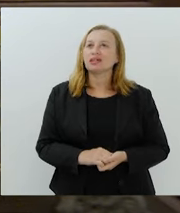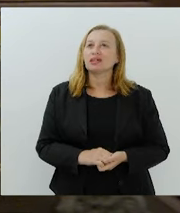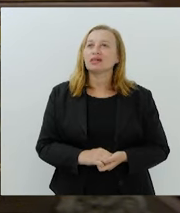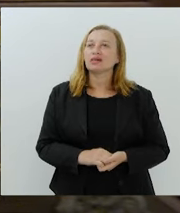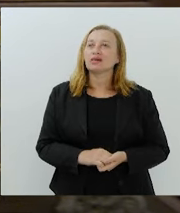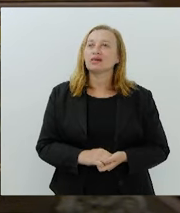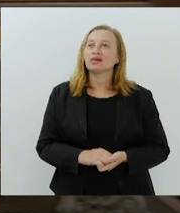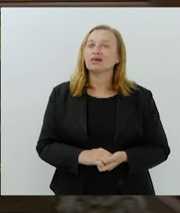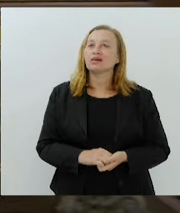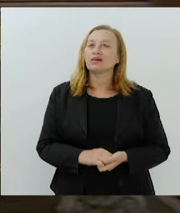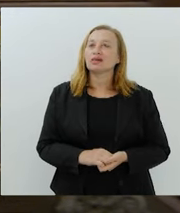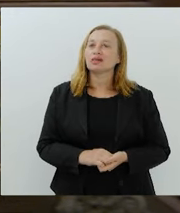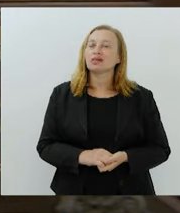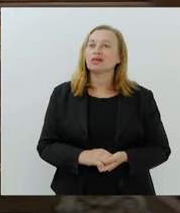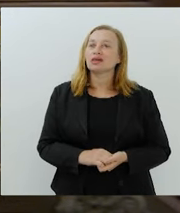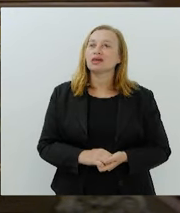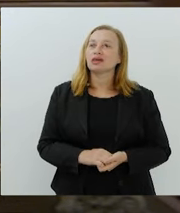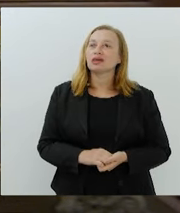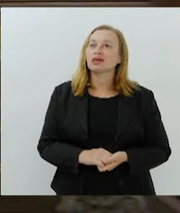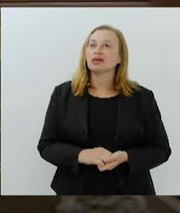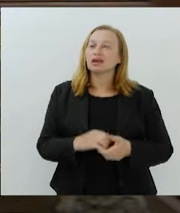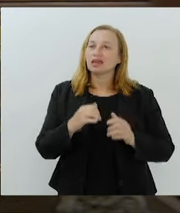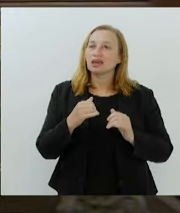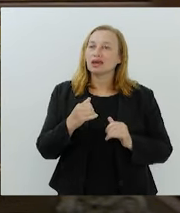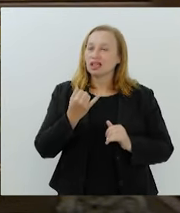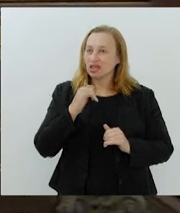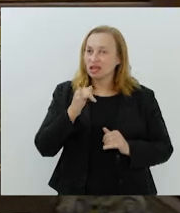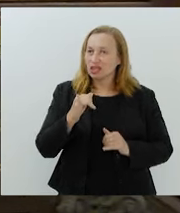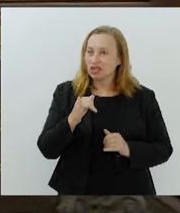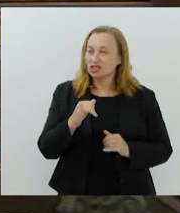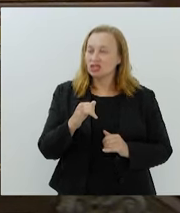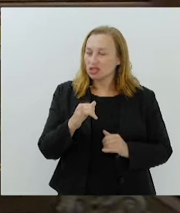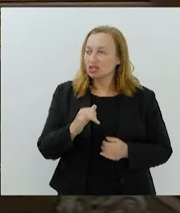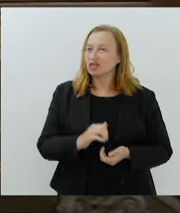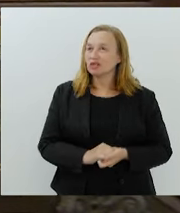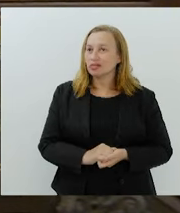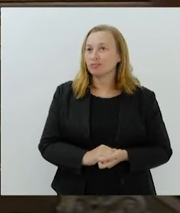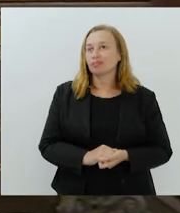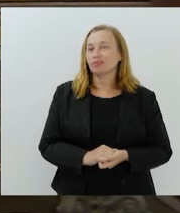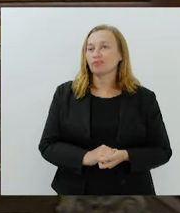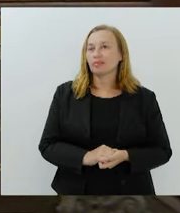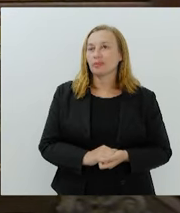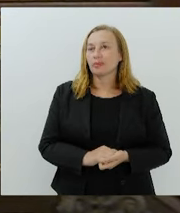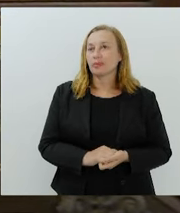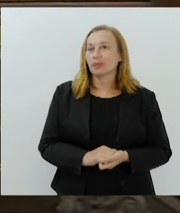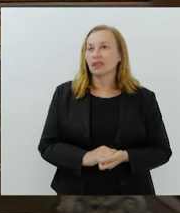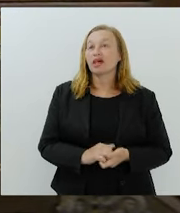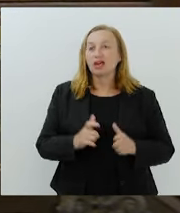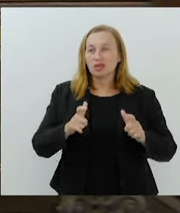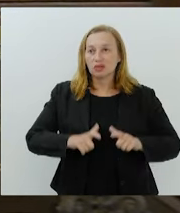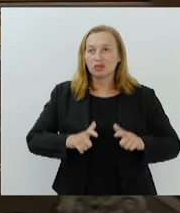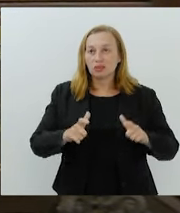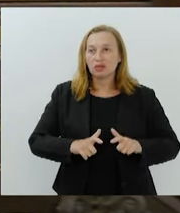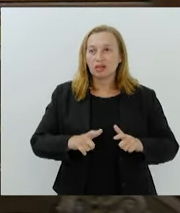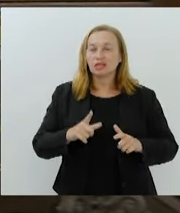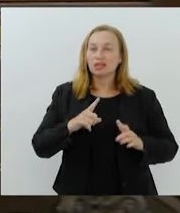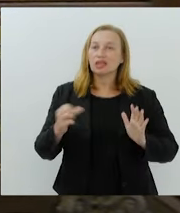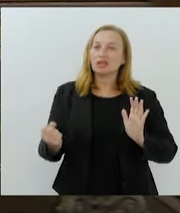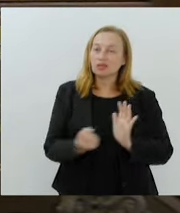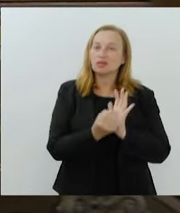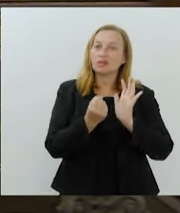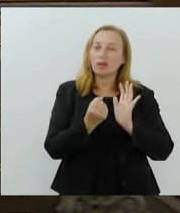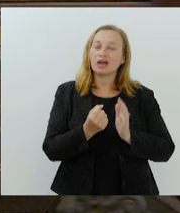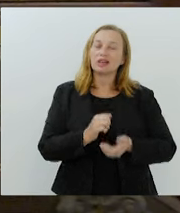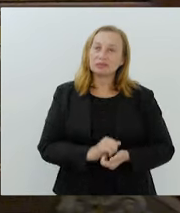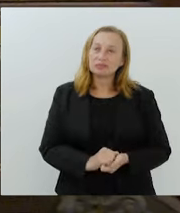Vibracionalmente, energeticamente, fluidicamente, Esse lugar tem a sua singularidade, a sua